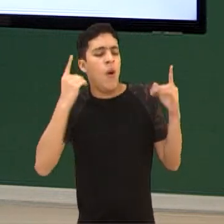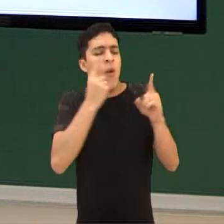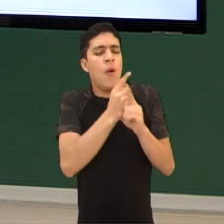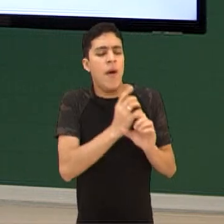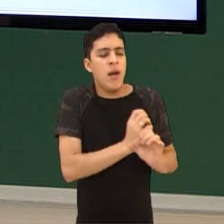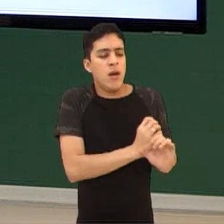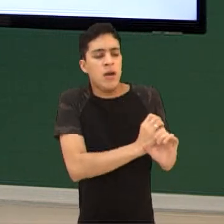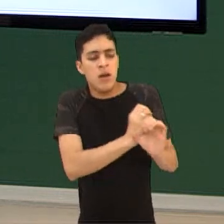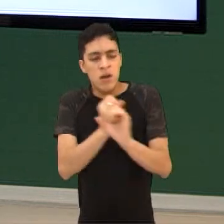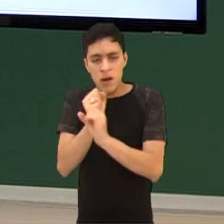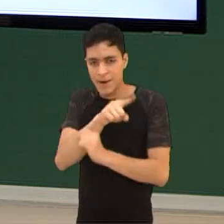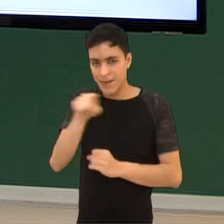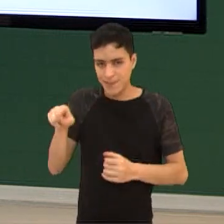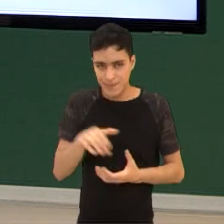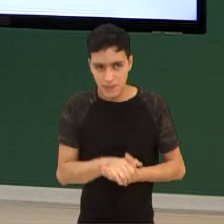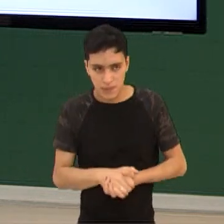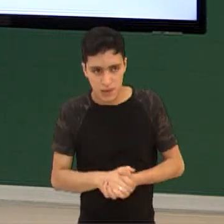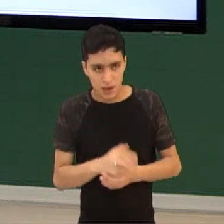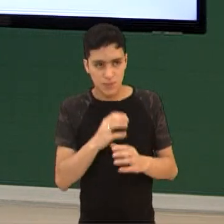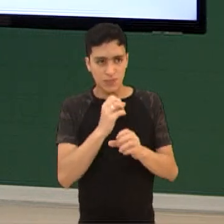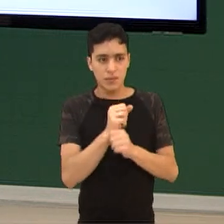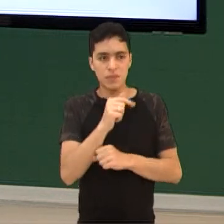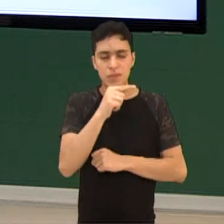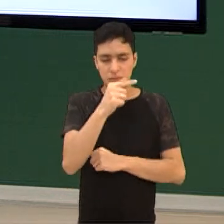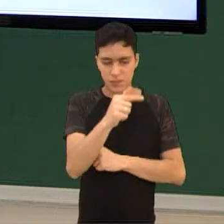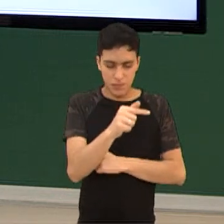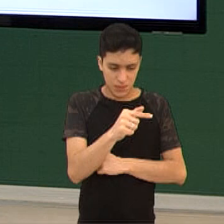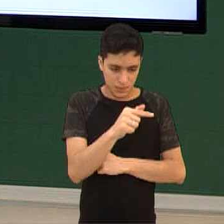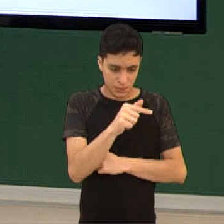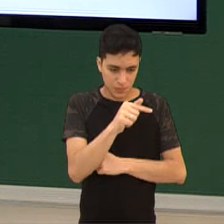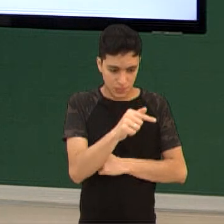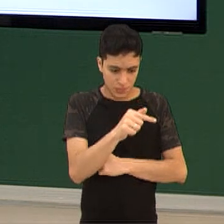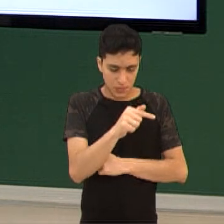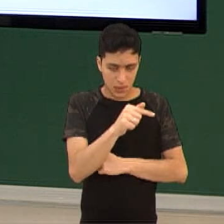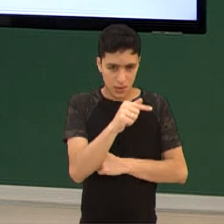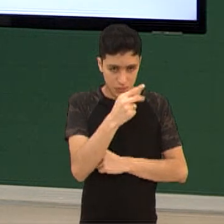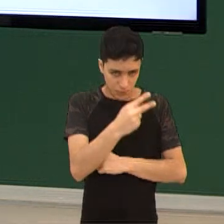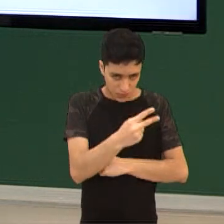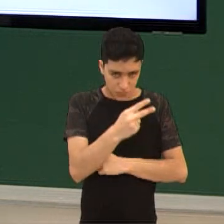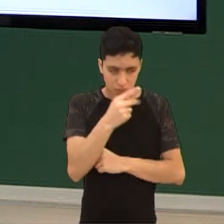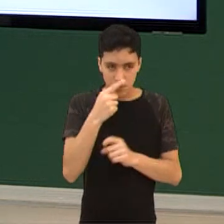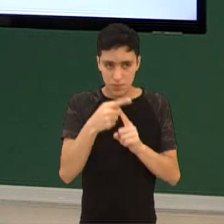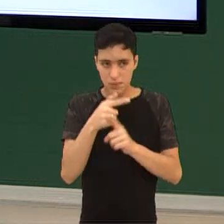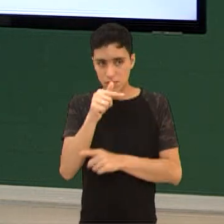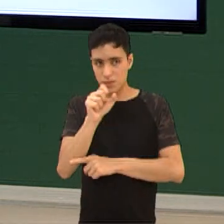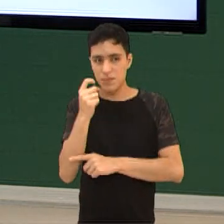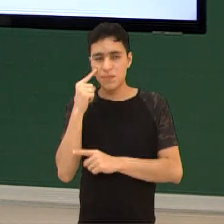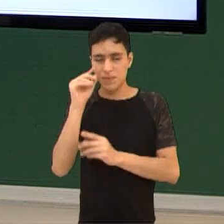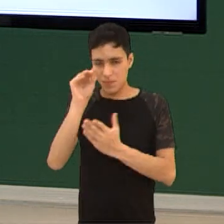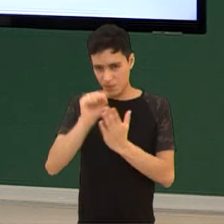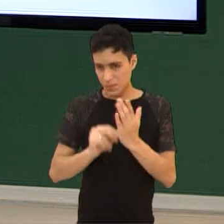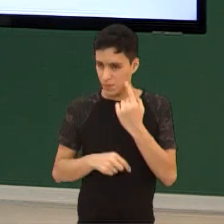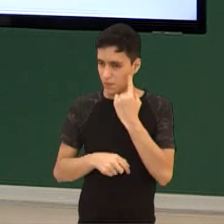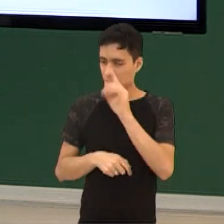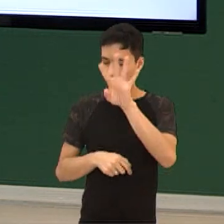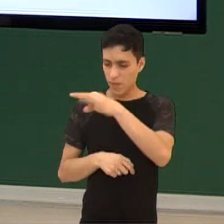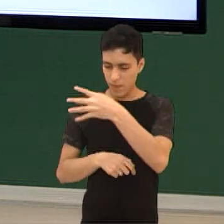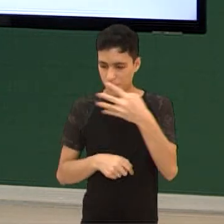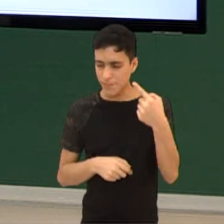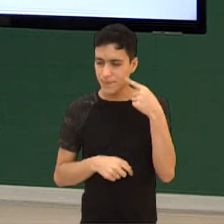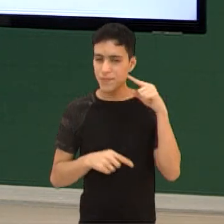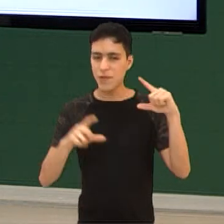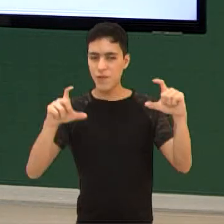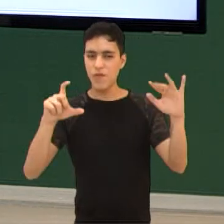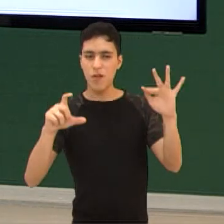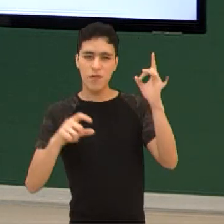soma dos termos. Soma 2 com 78 e multiplica pela metade dos termos, que é 10. Mas vamos colocar na nossa fórmula,